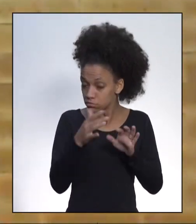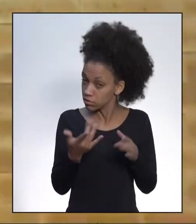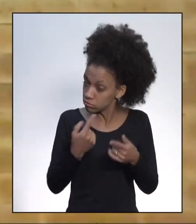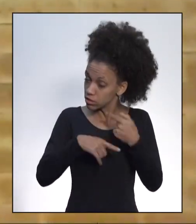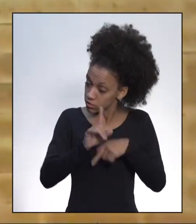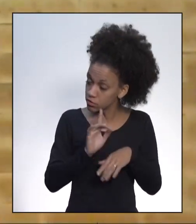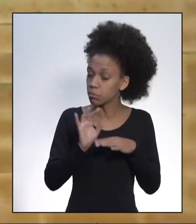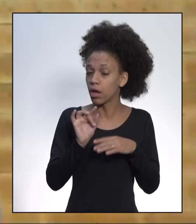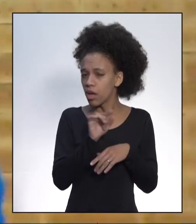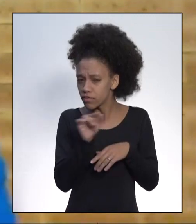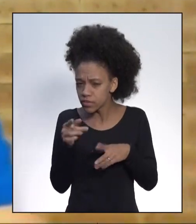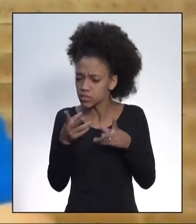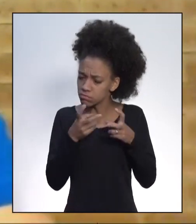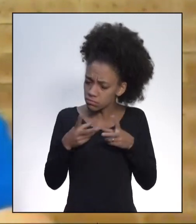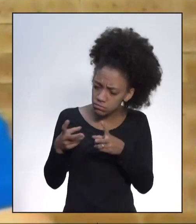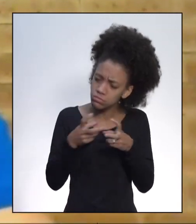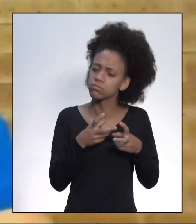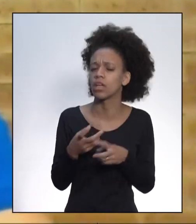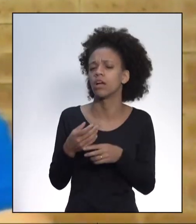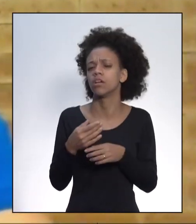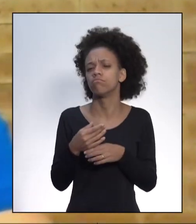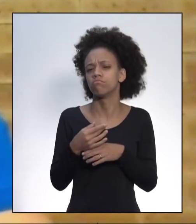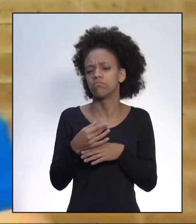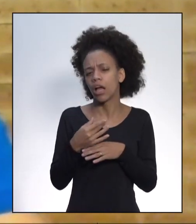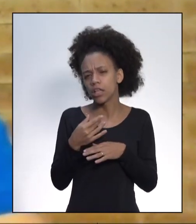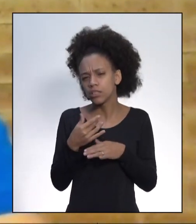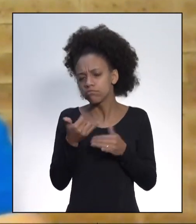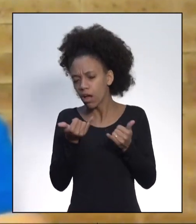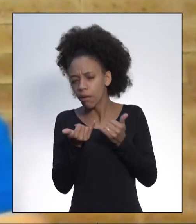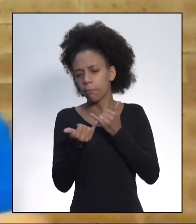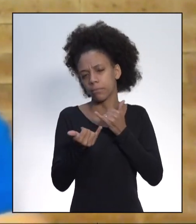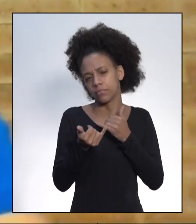vocês possam se identificar com isso e